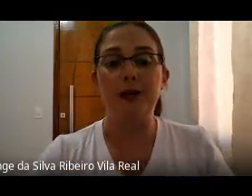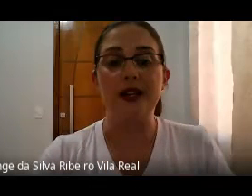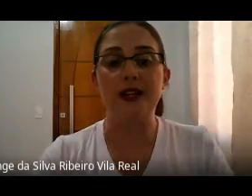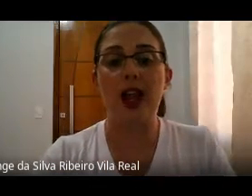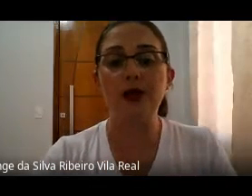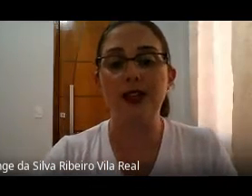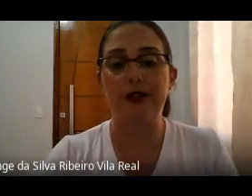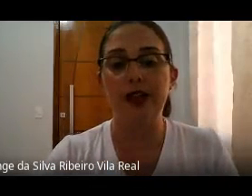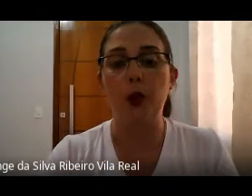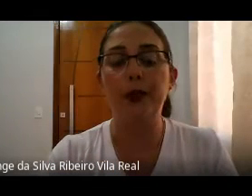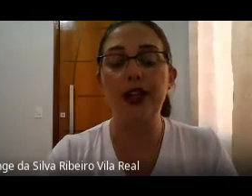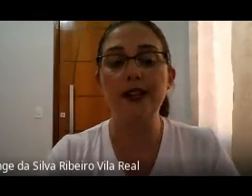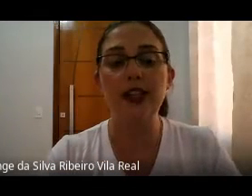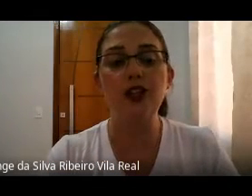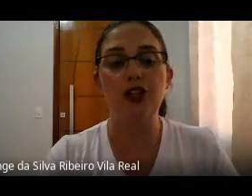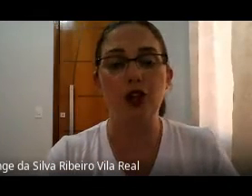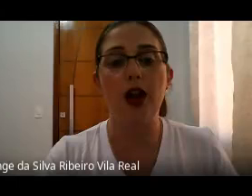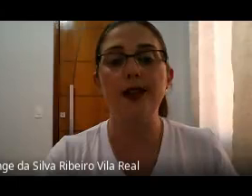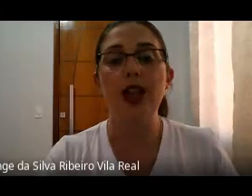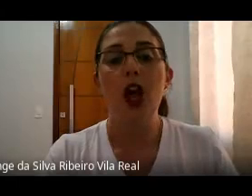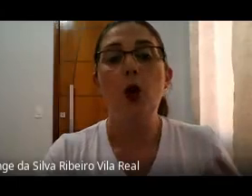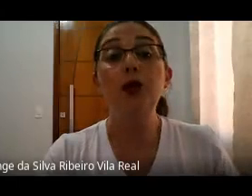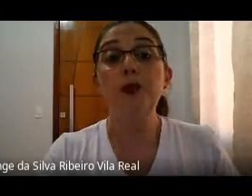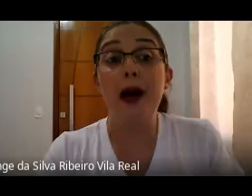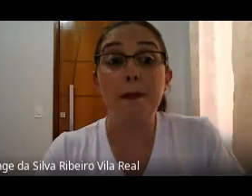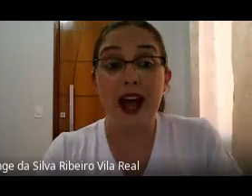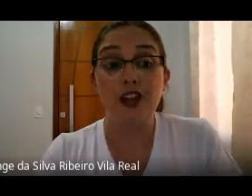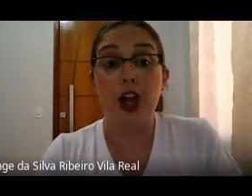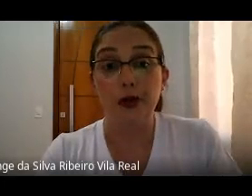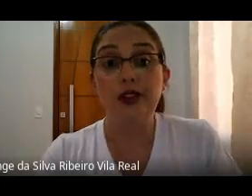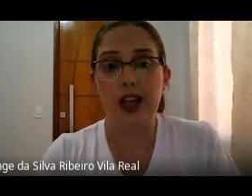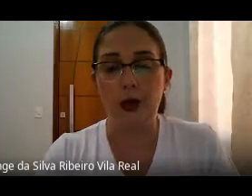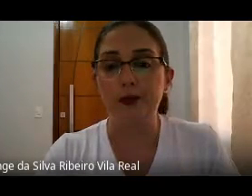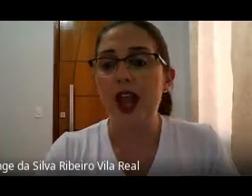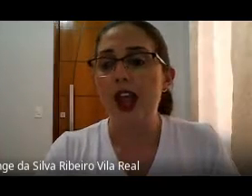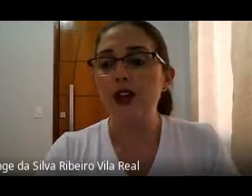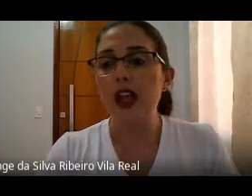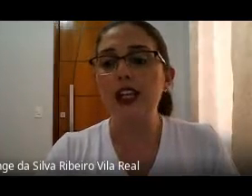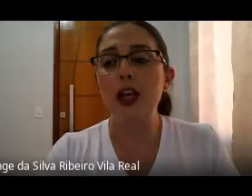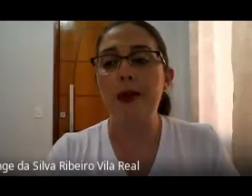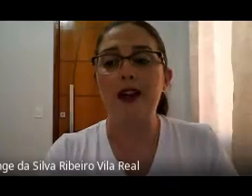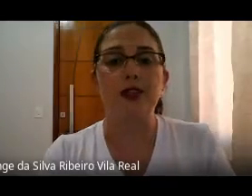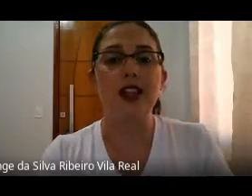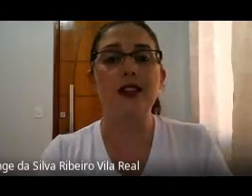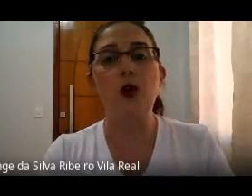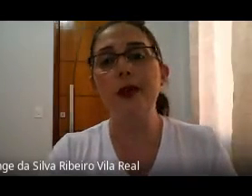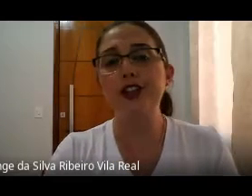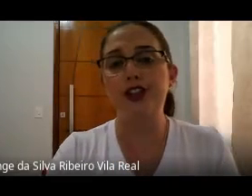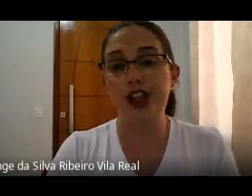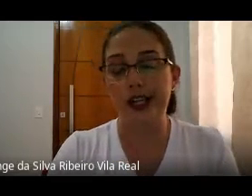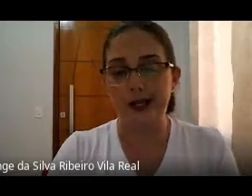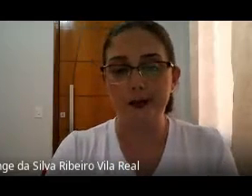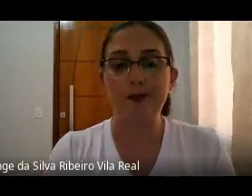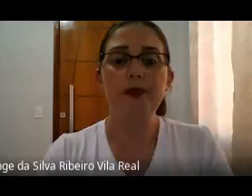Aprender Libras é um desafio porque exige de nós uma prática, um treino. Eu tenho aqui para vocês